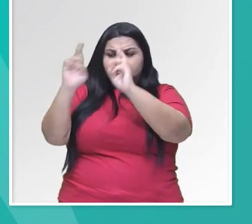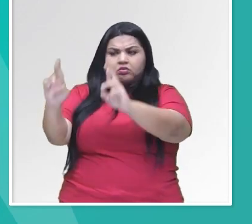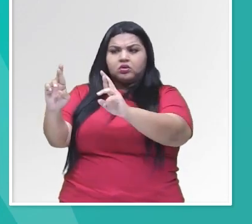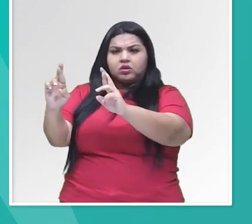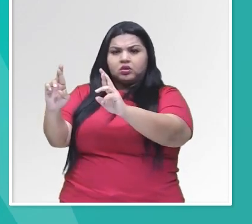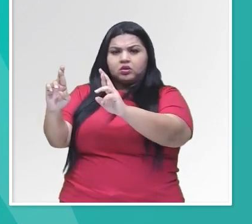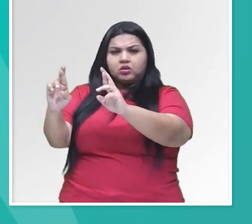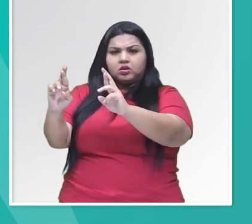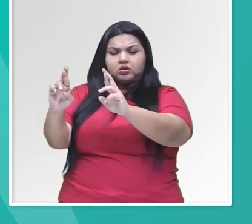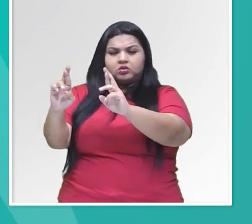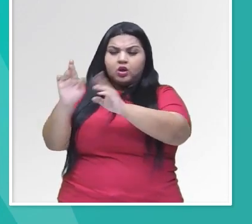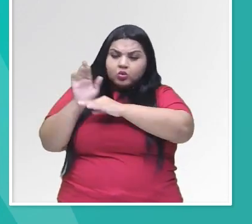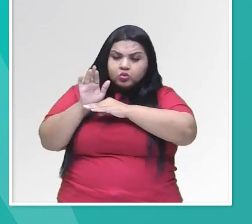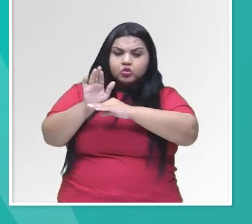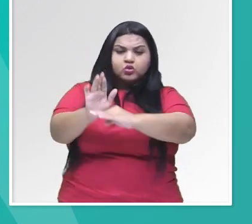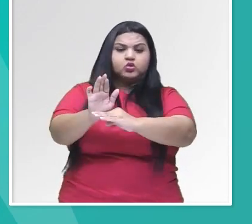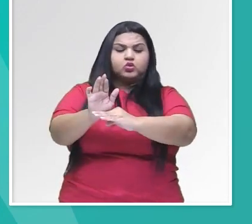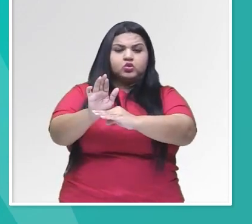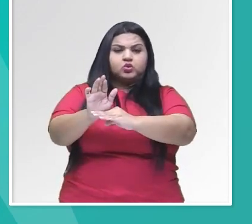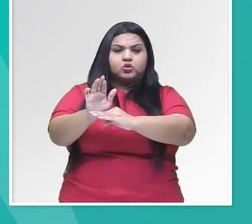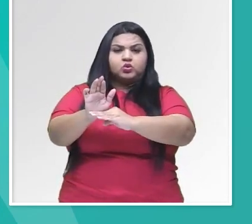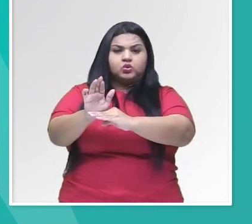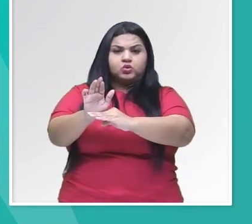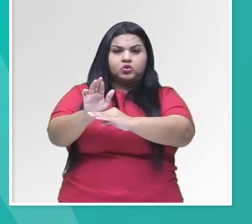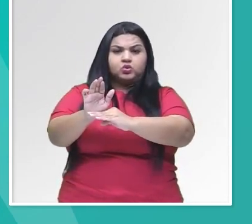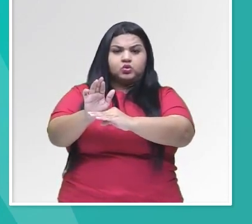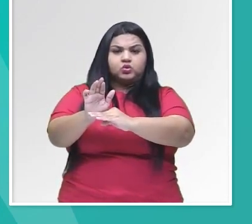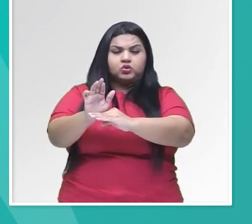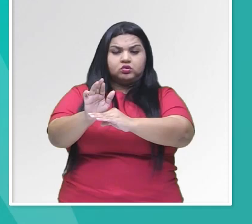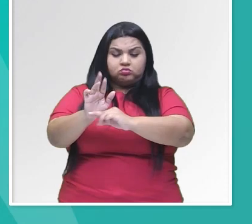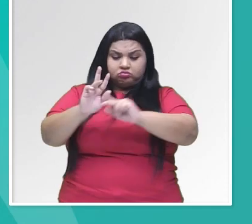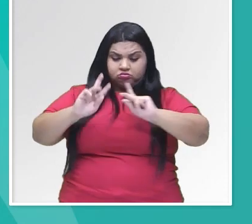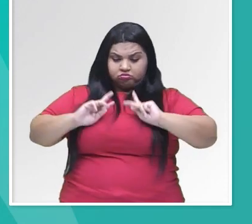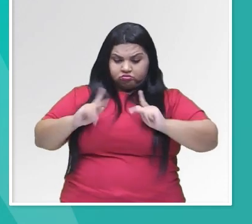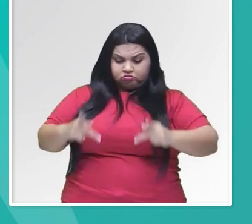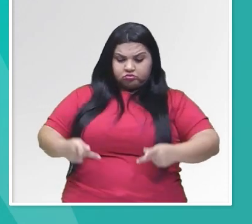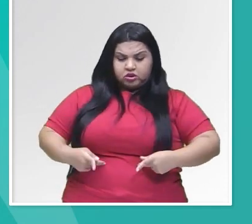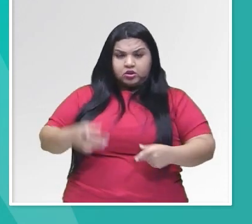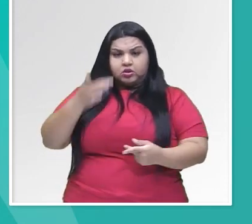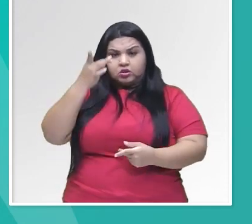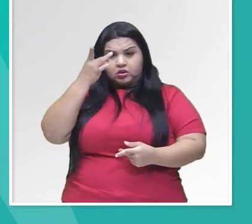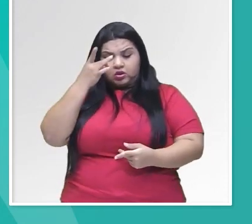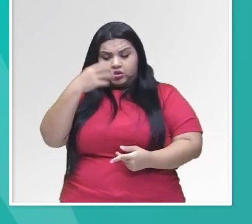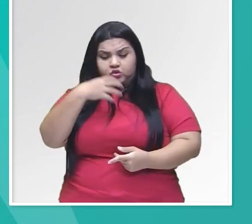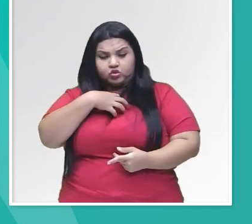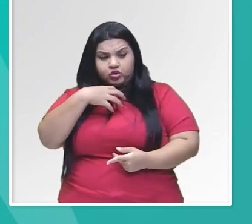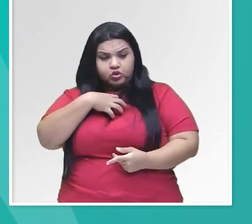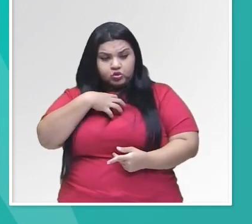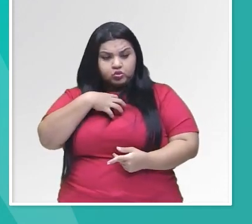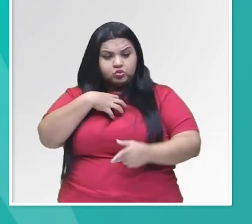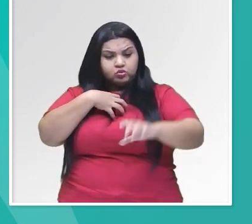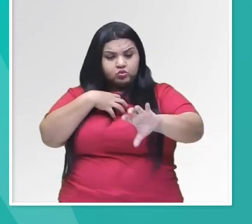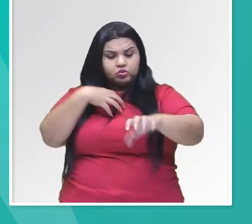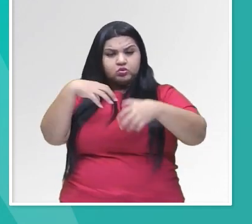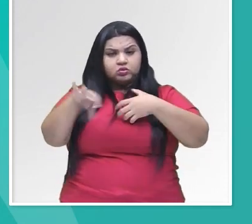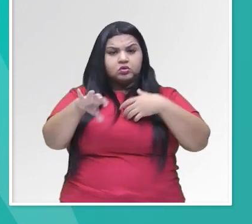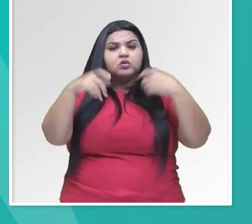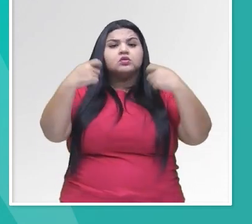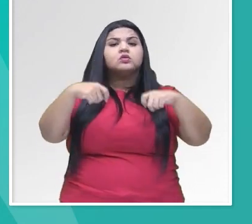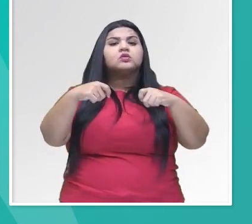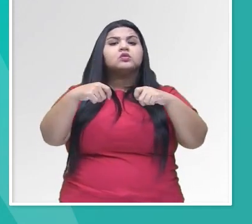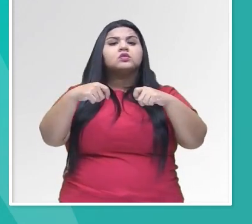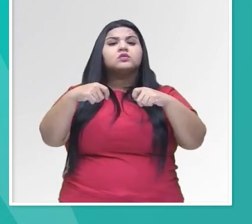de cooperação, de humanidade com o jeito de ser do outro, estarei sendo